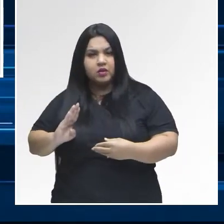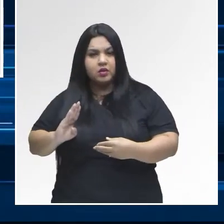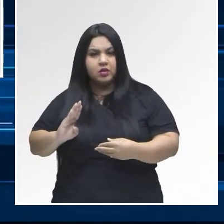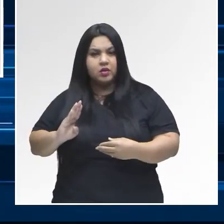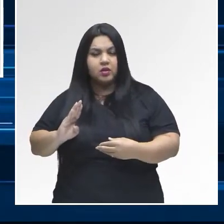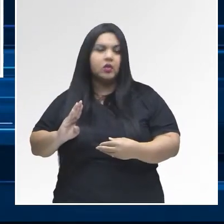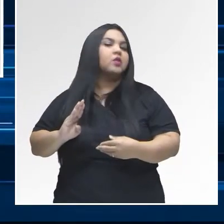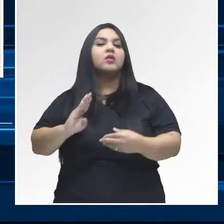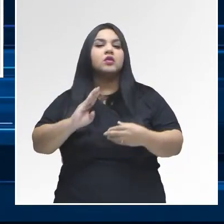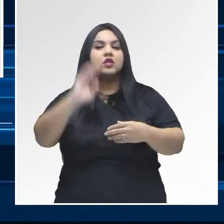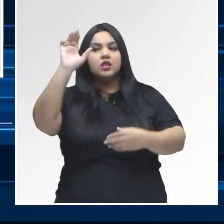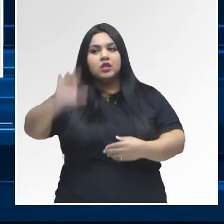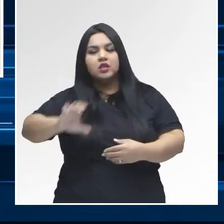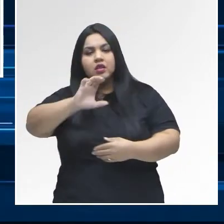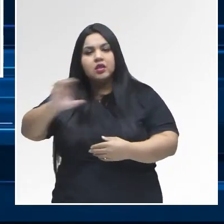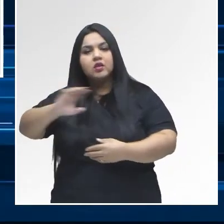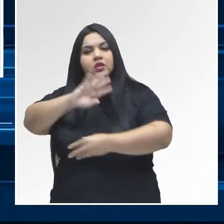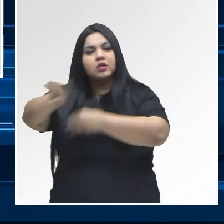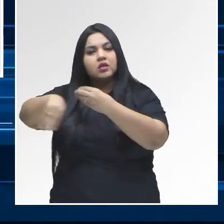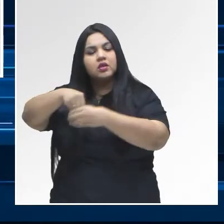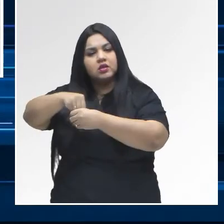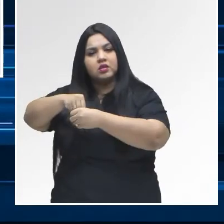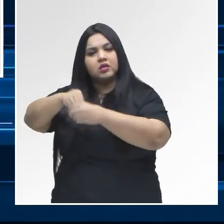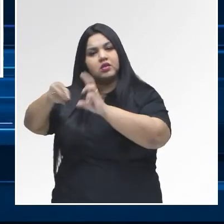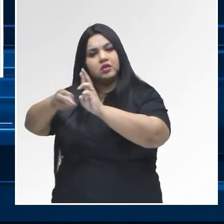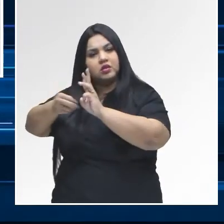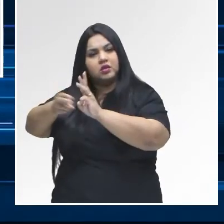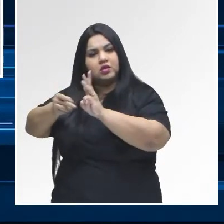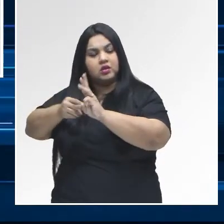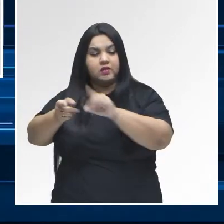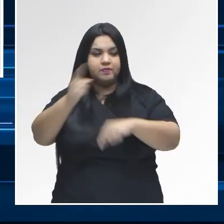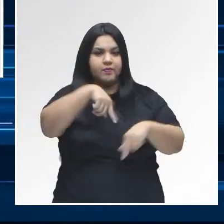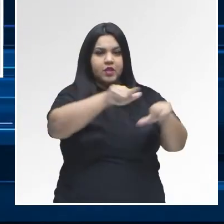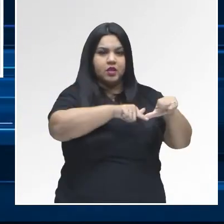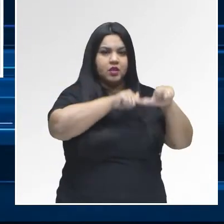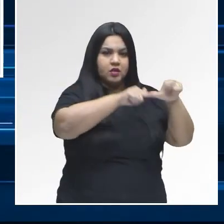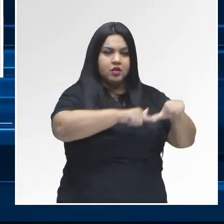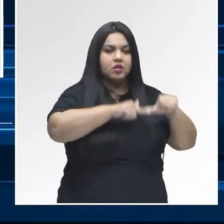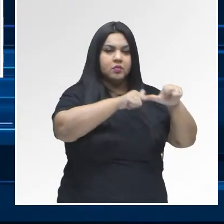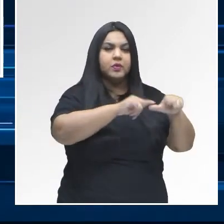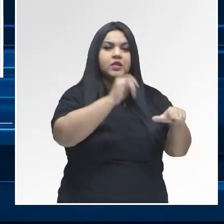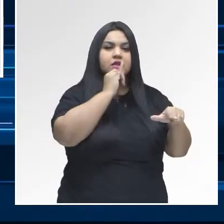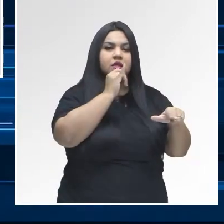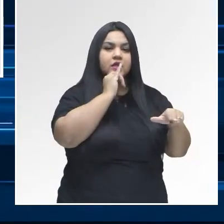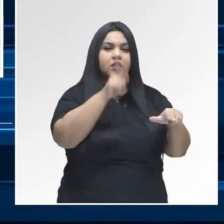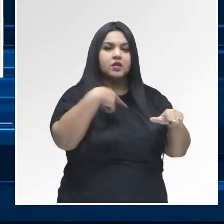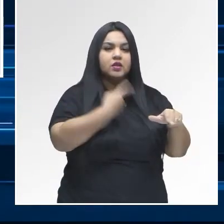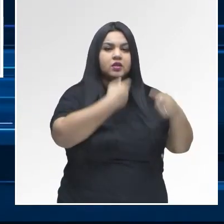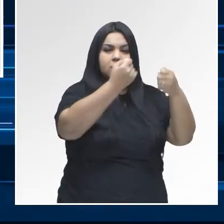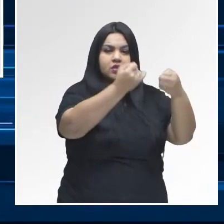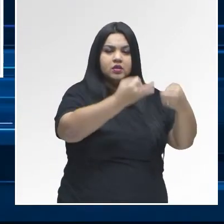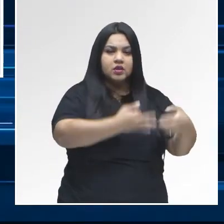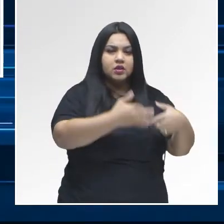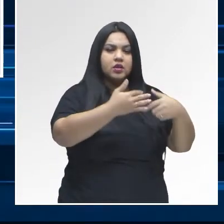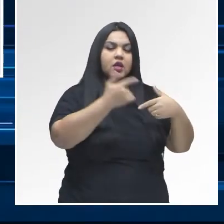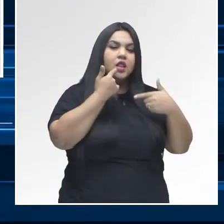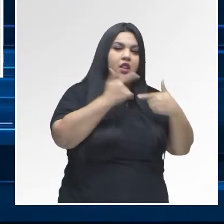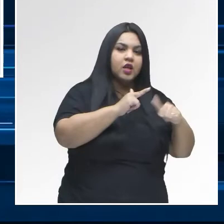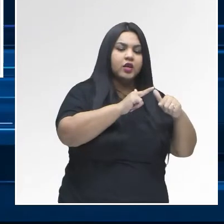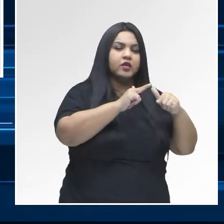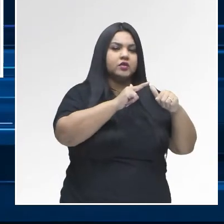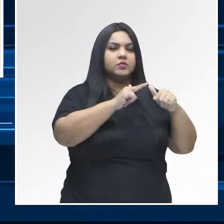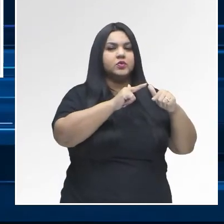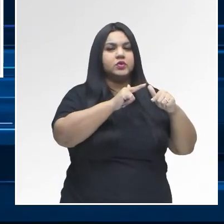elementos católicos e os elementos indígenas. No candomblé, por exemplo, a gente fala nas línguas tradicionais